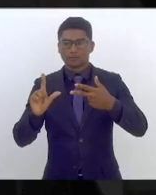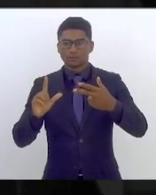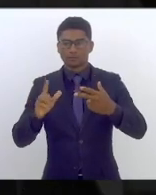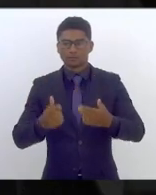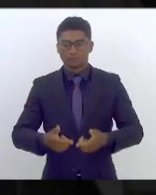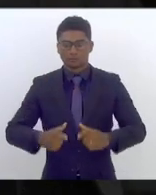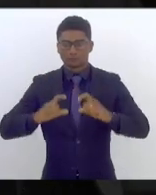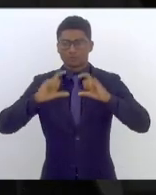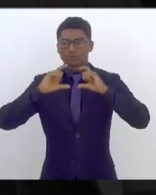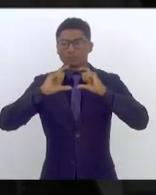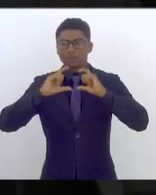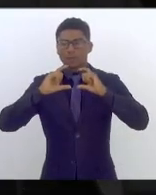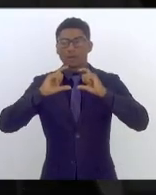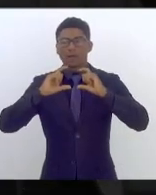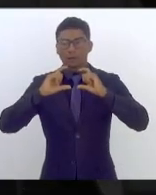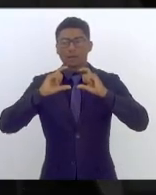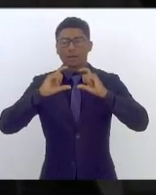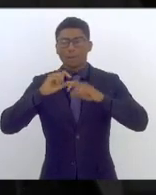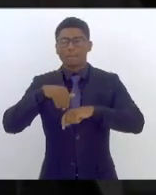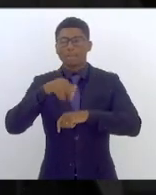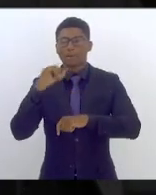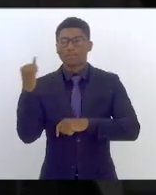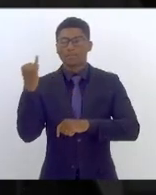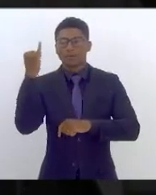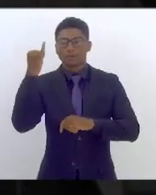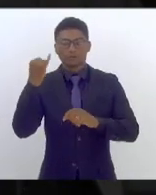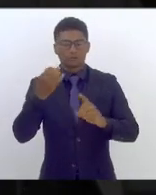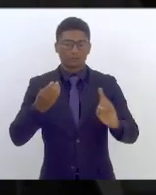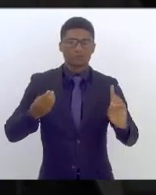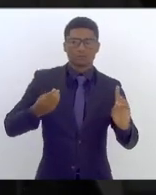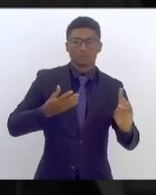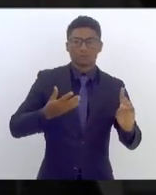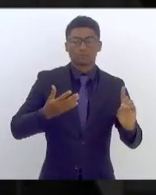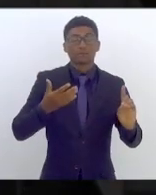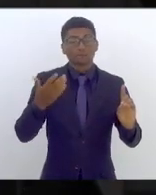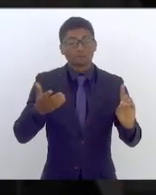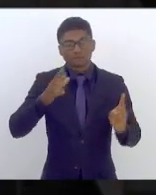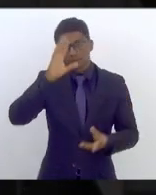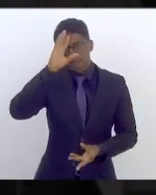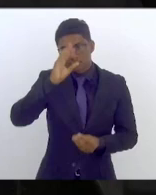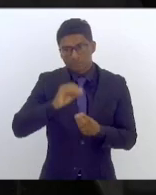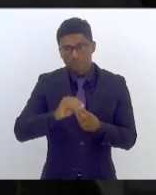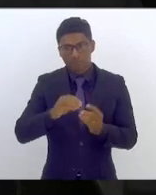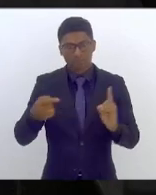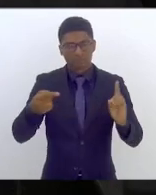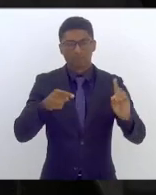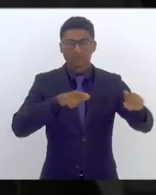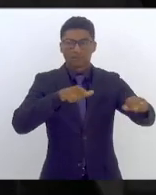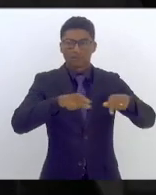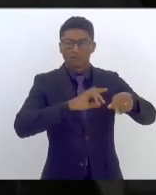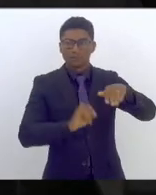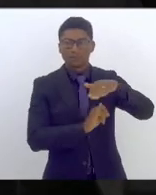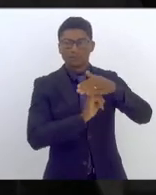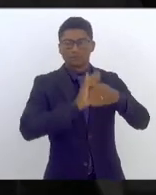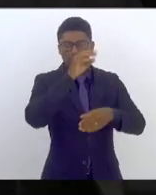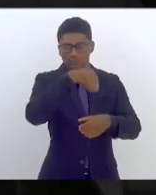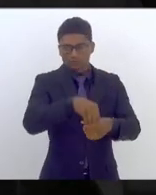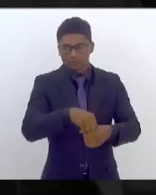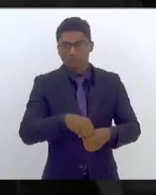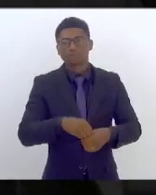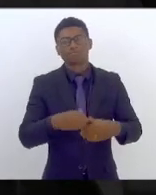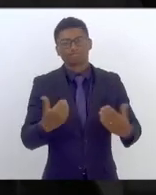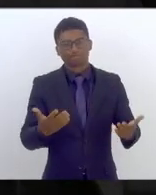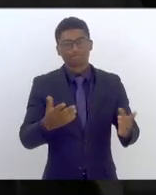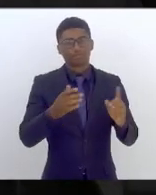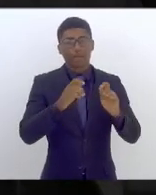momento Estadual reconhece a sua atuação institucional por meio por intermédio da